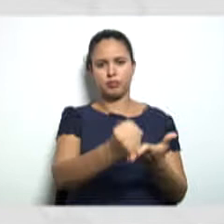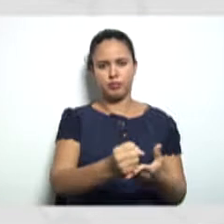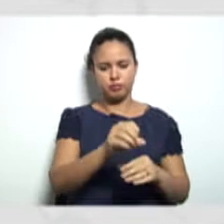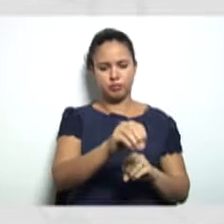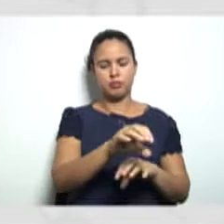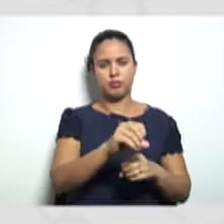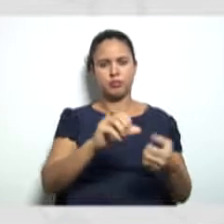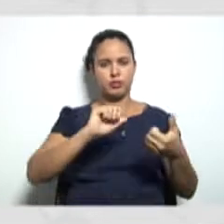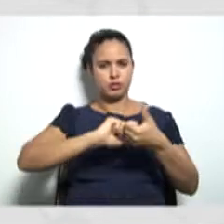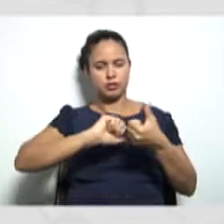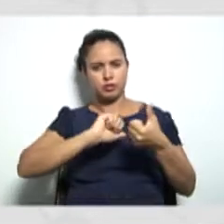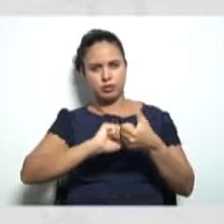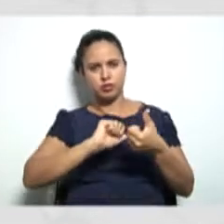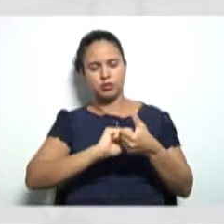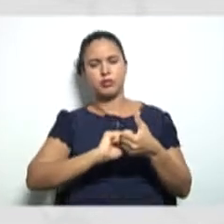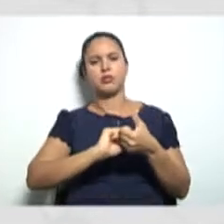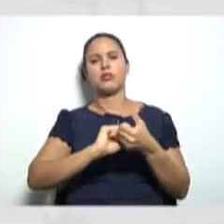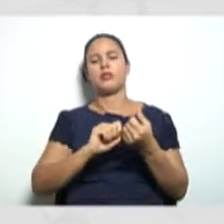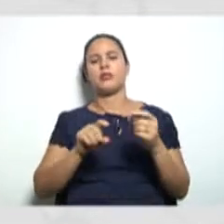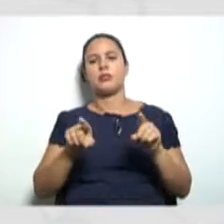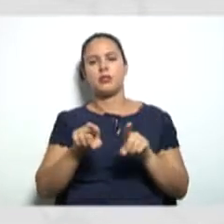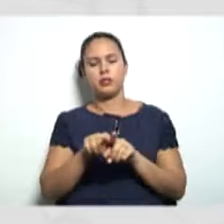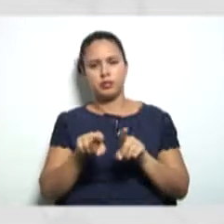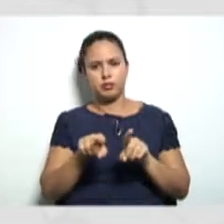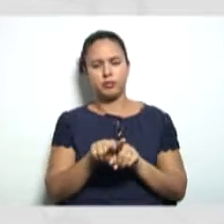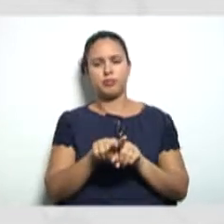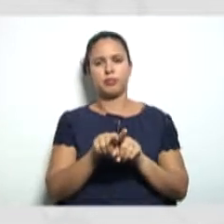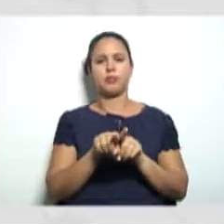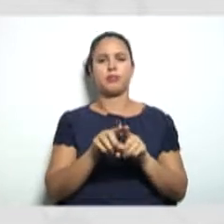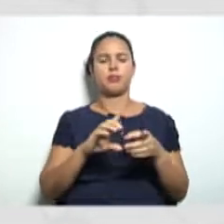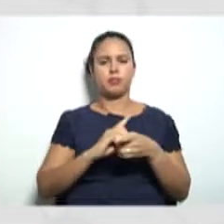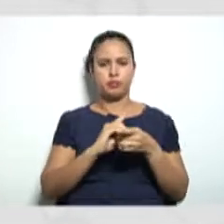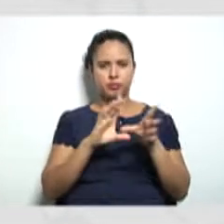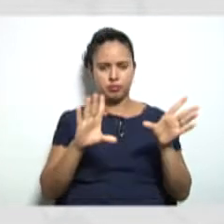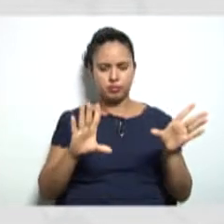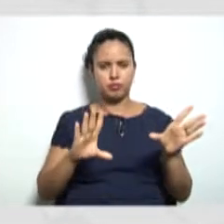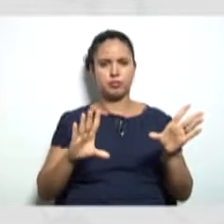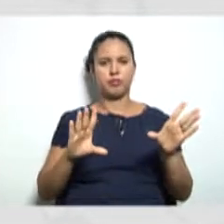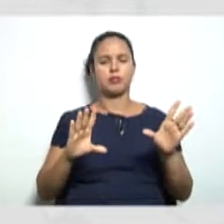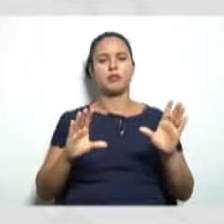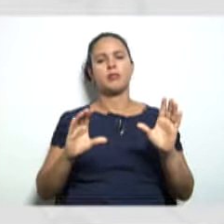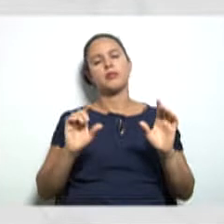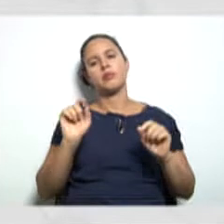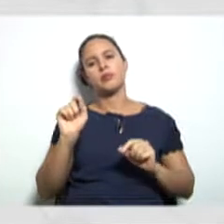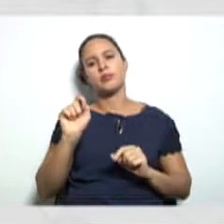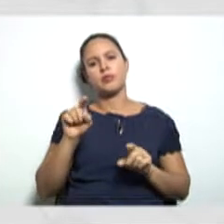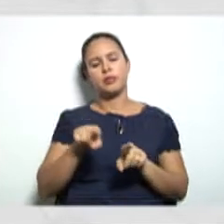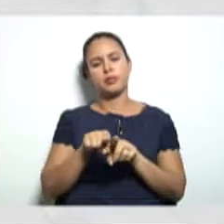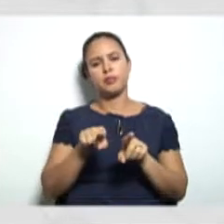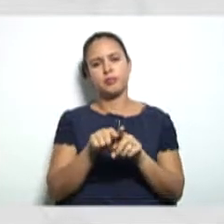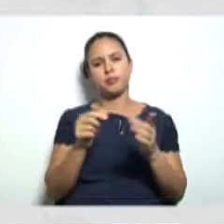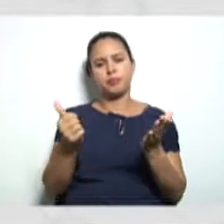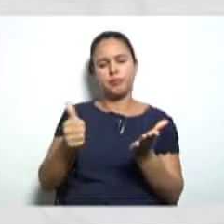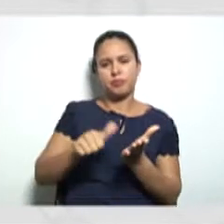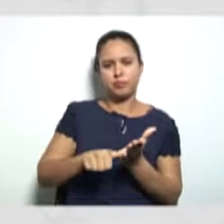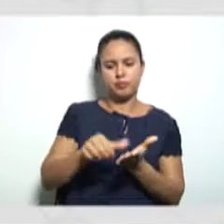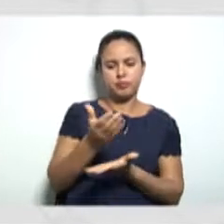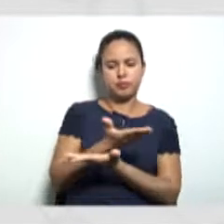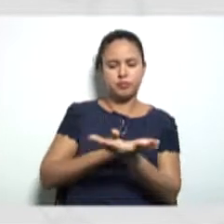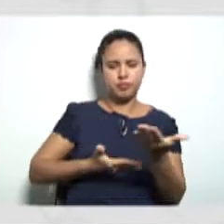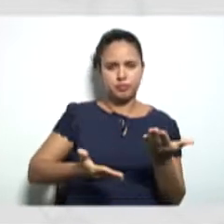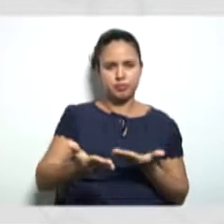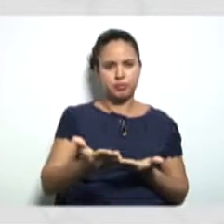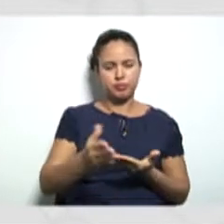com base em democracia, cidadania, desenvolvimento da comunidade e cooperação. Suas